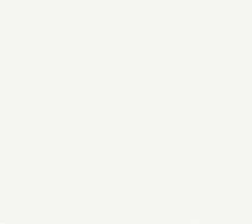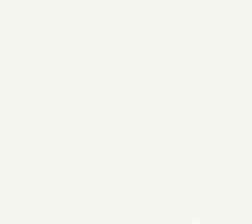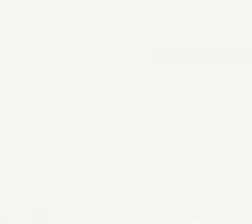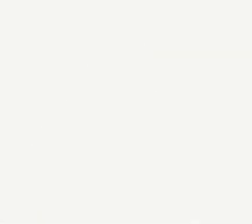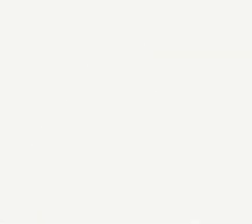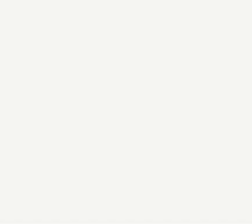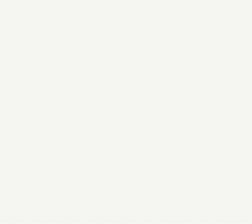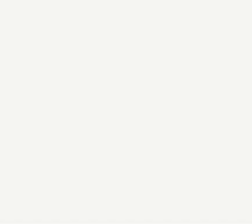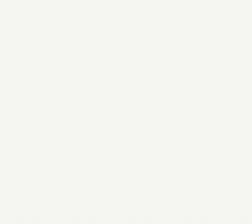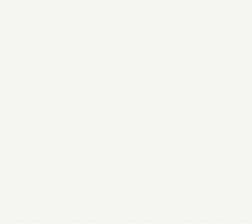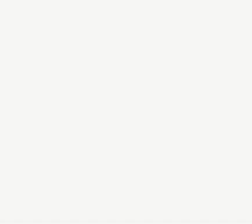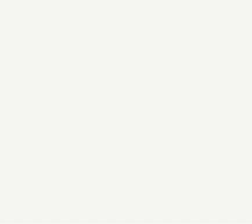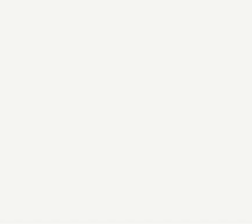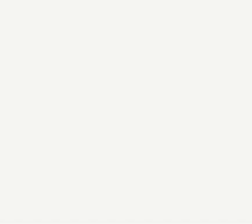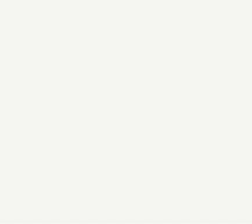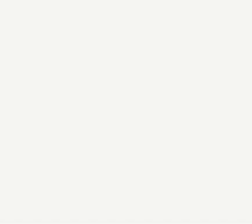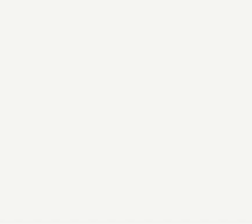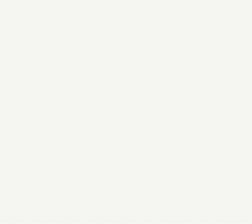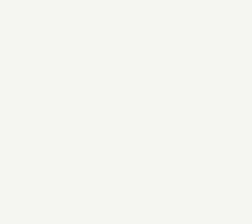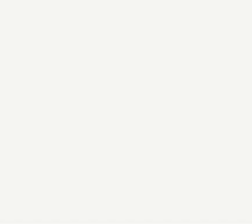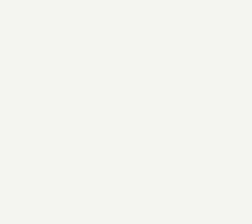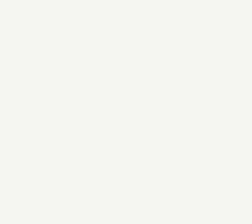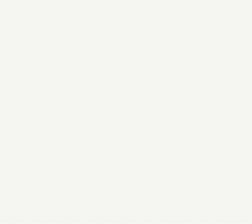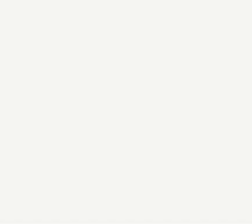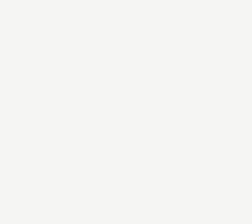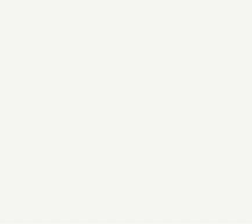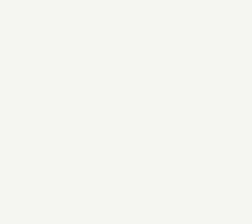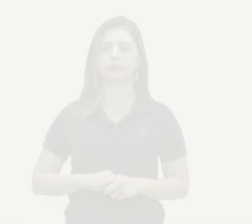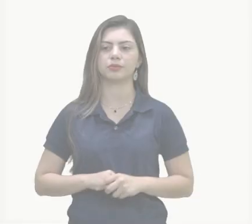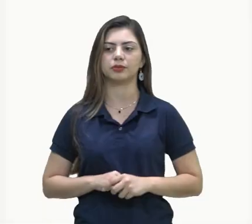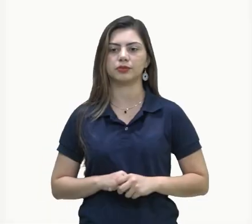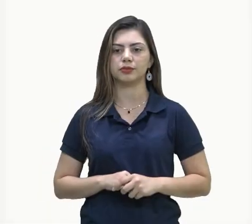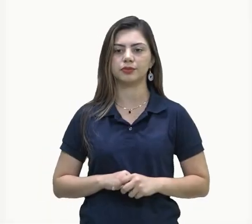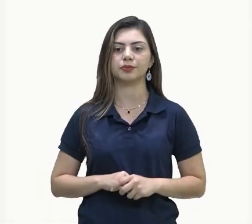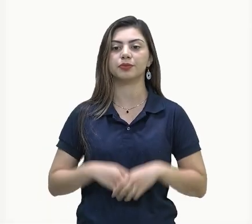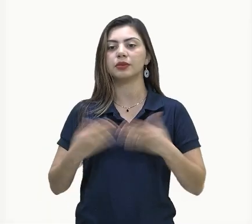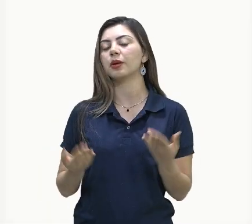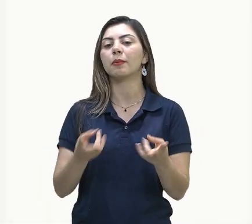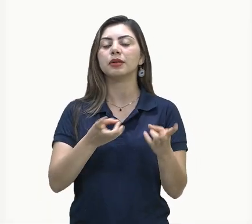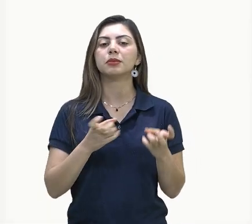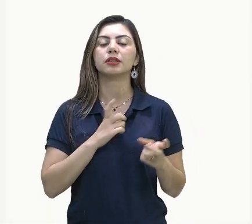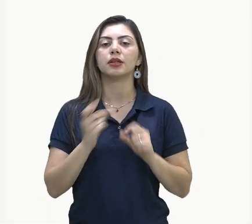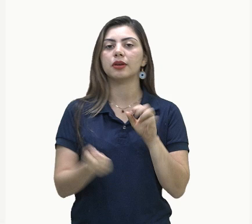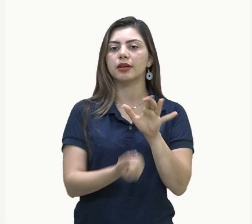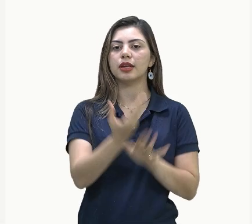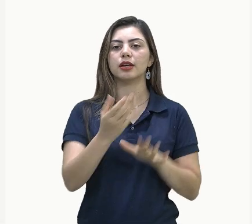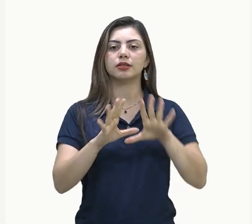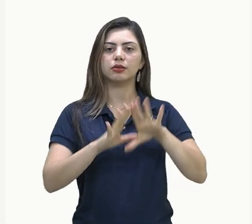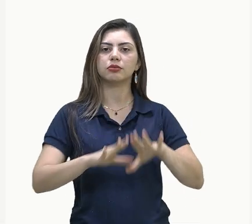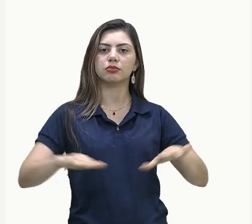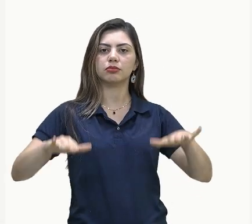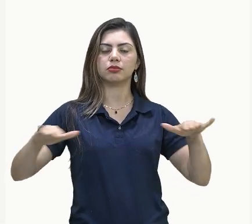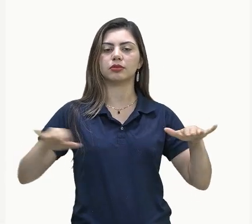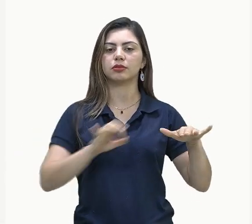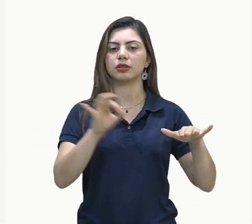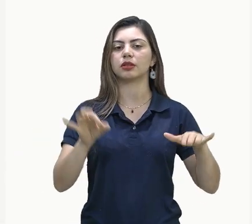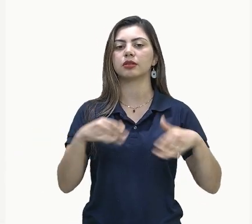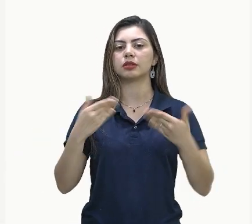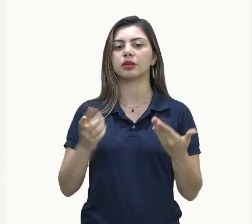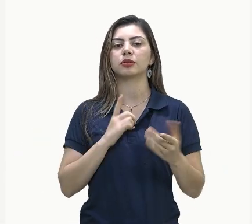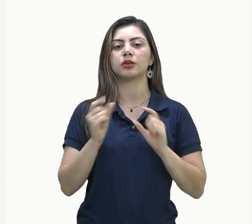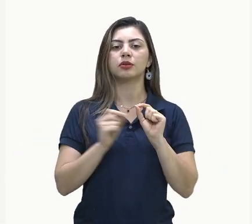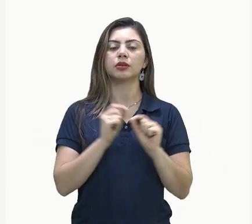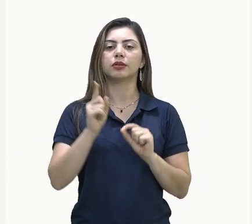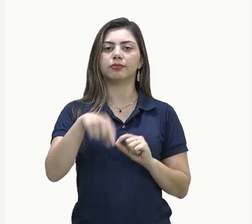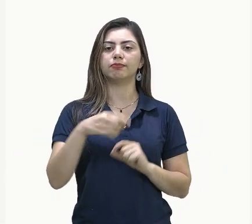mais montanhas, se temos mais planícies, tudo isso contribui para o processo de formação dos solos, certo? Os organismos